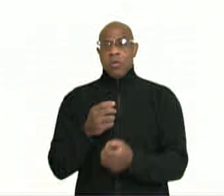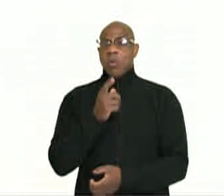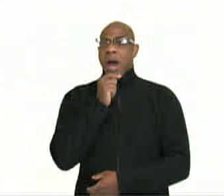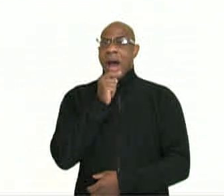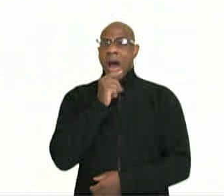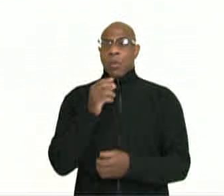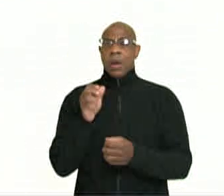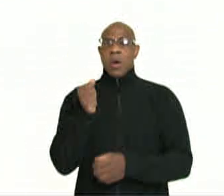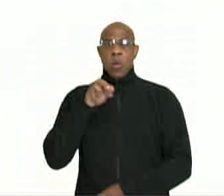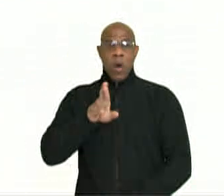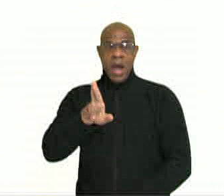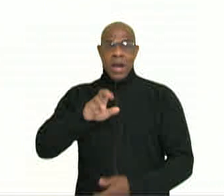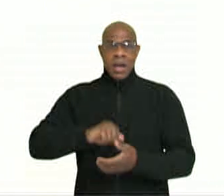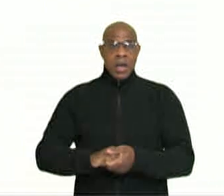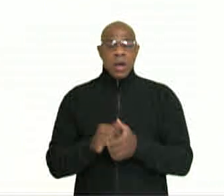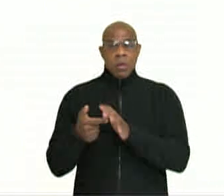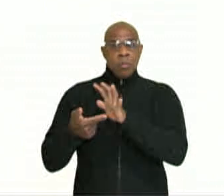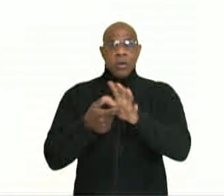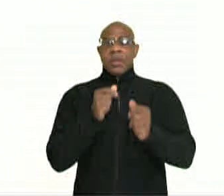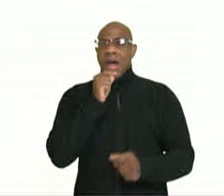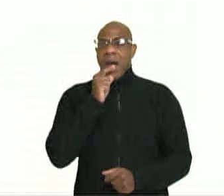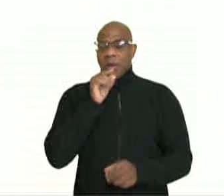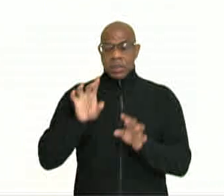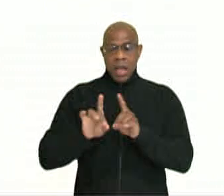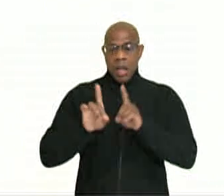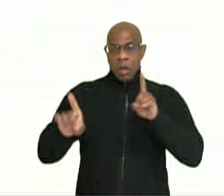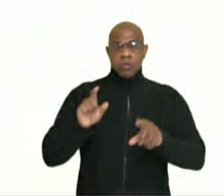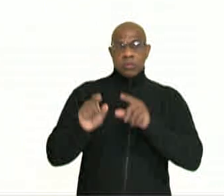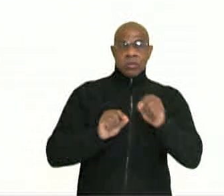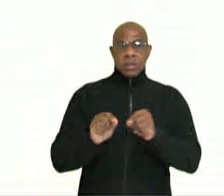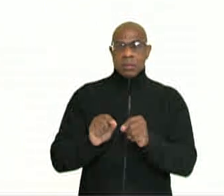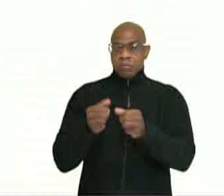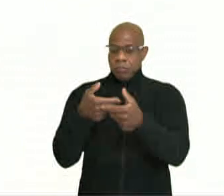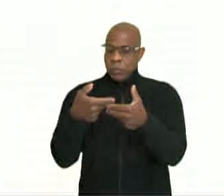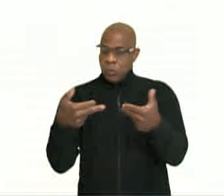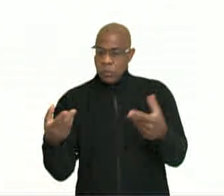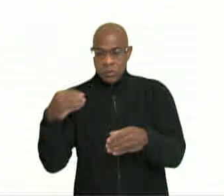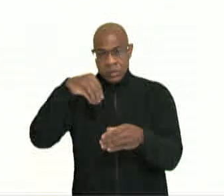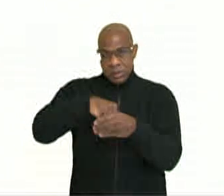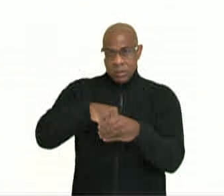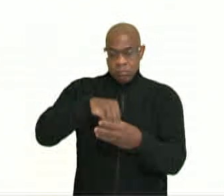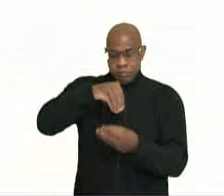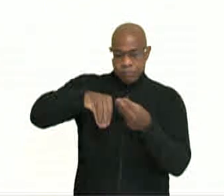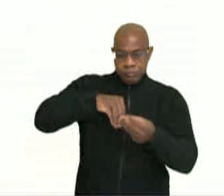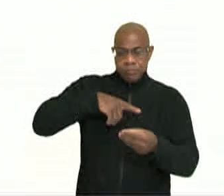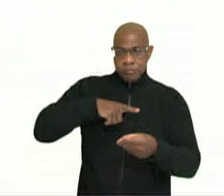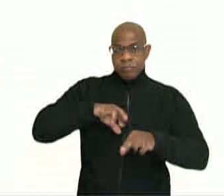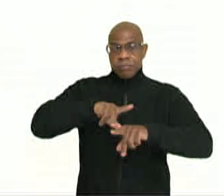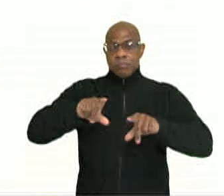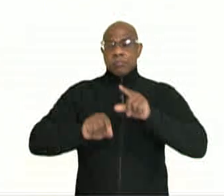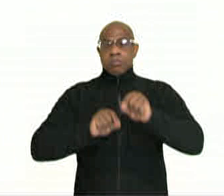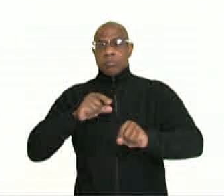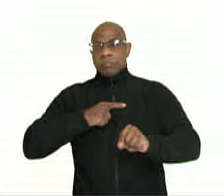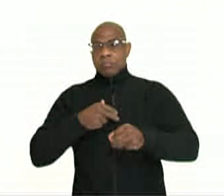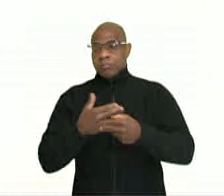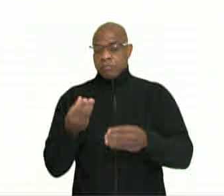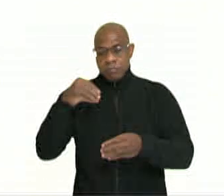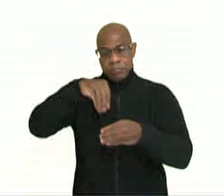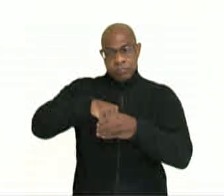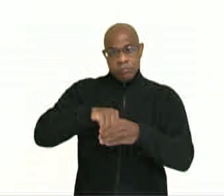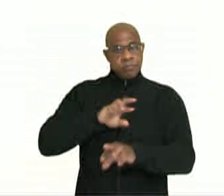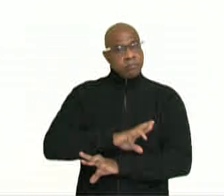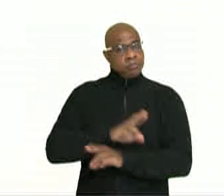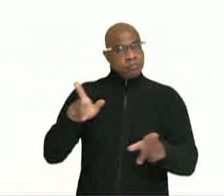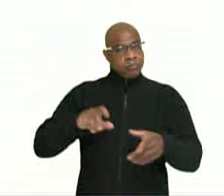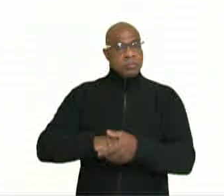ao demonstrar que a água estava longe de ser elementar, mas sim um composto constituído por elementos elementares, que